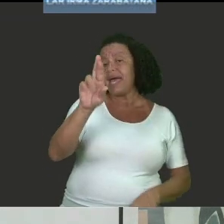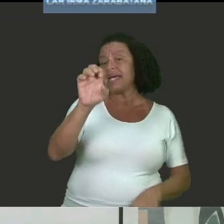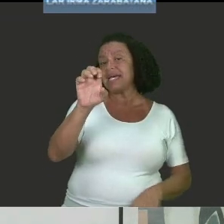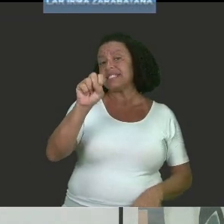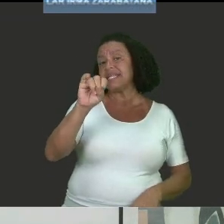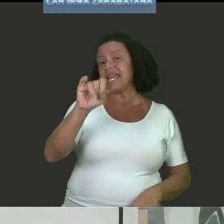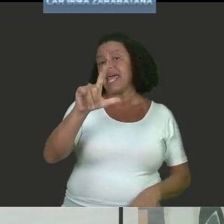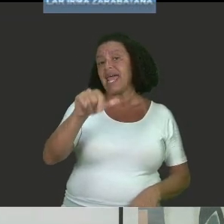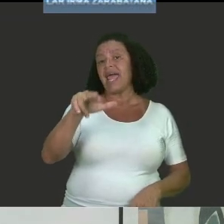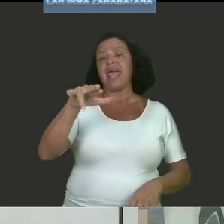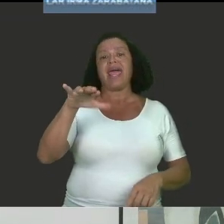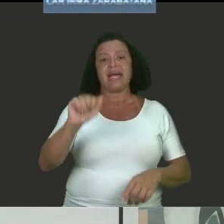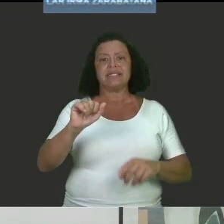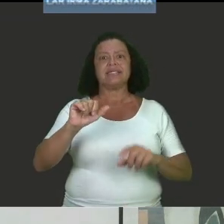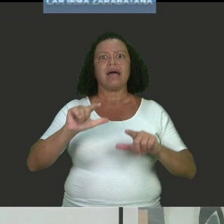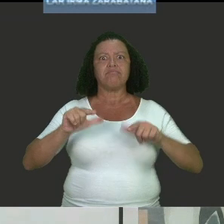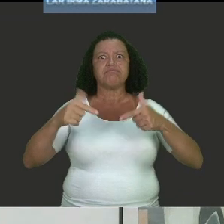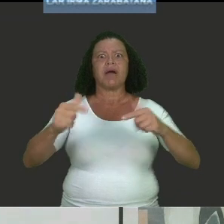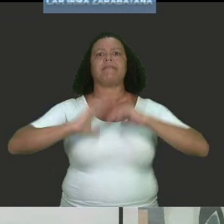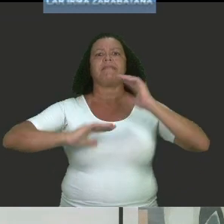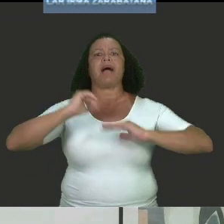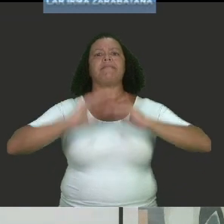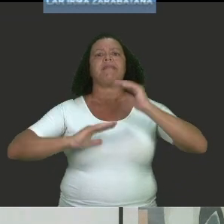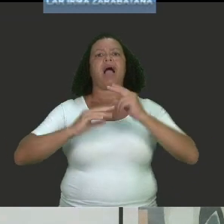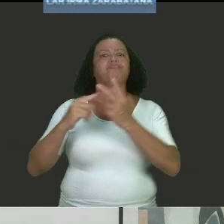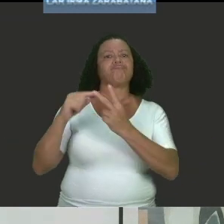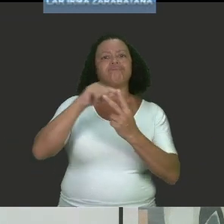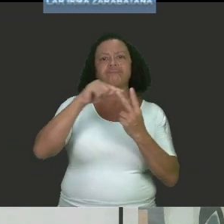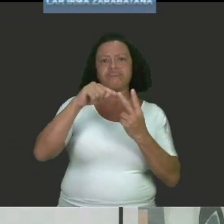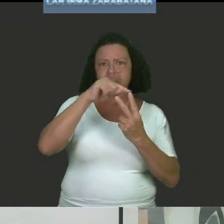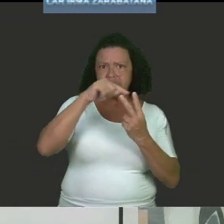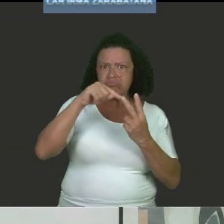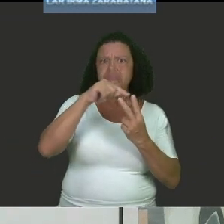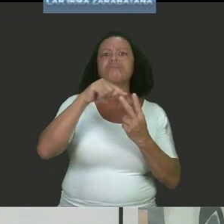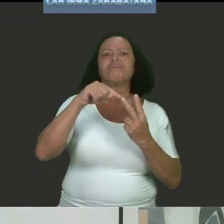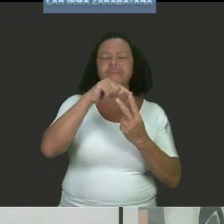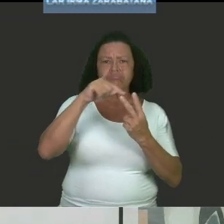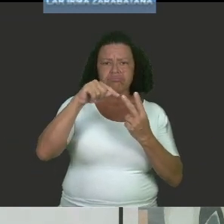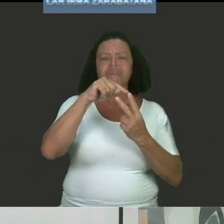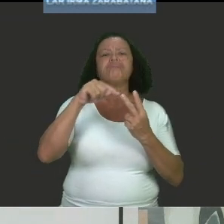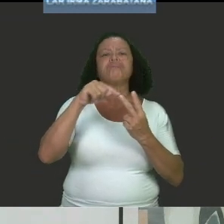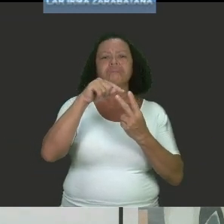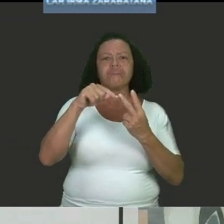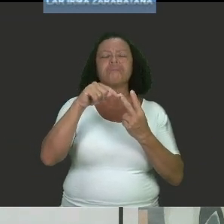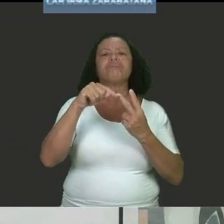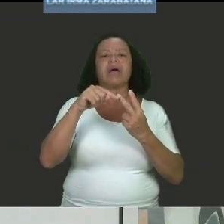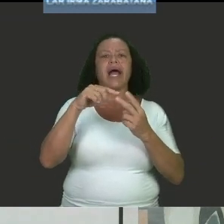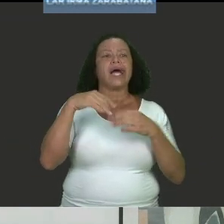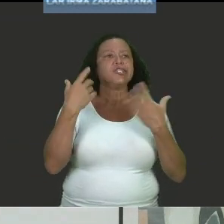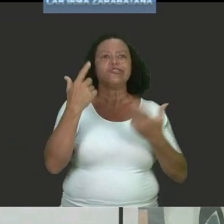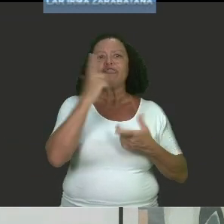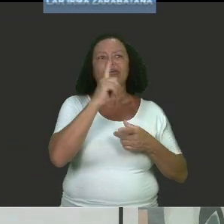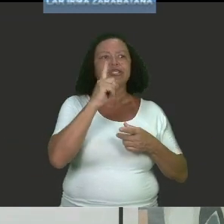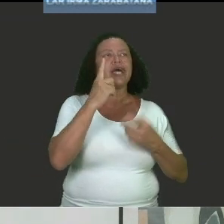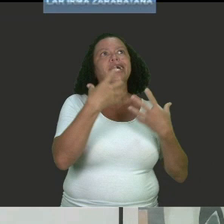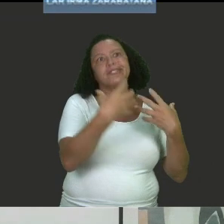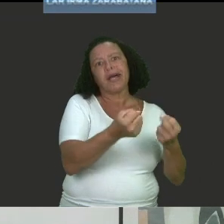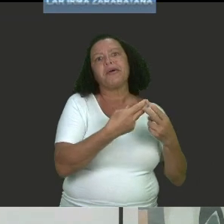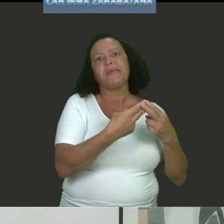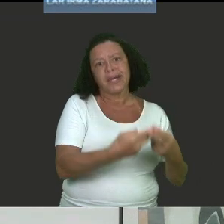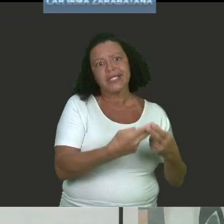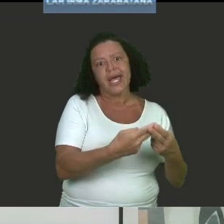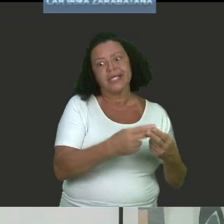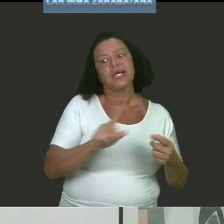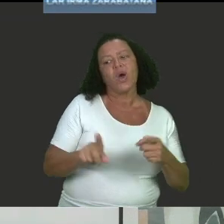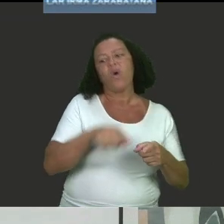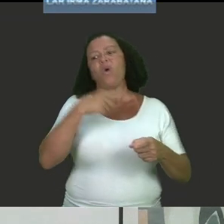a gente colocar em prática a resignação por aquilo que a gente não tem como modificar e a resiliência também. Então